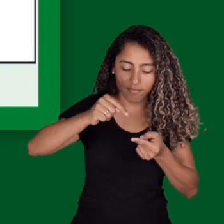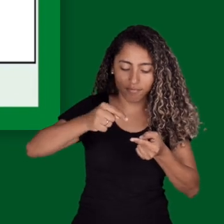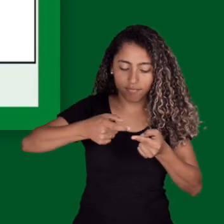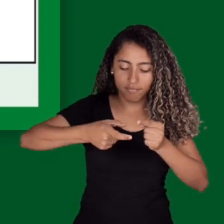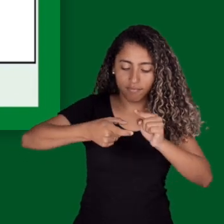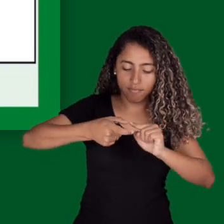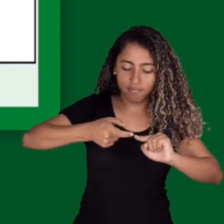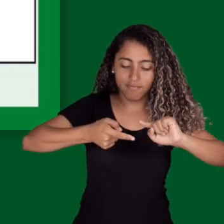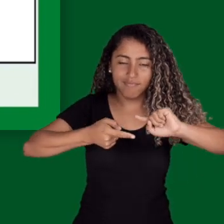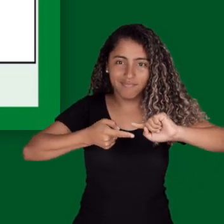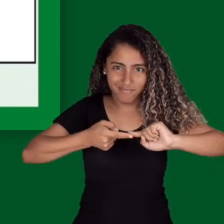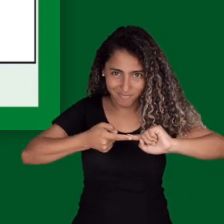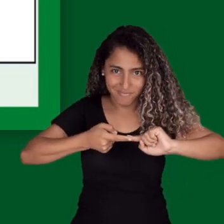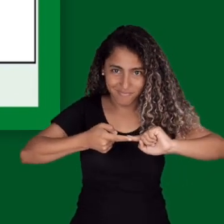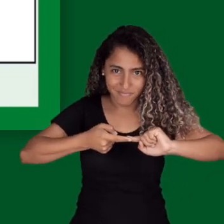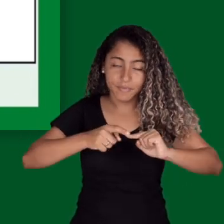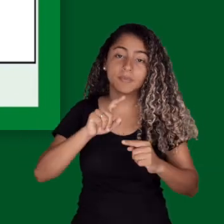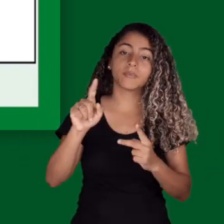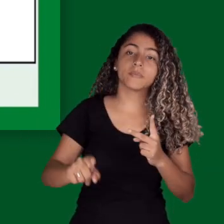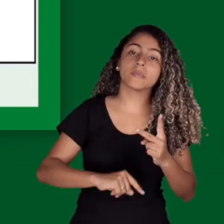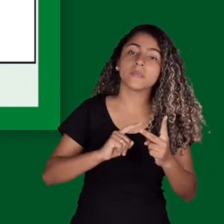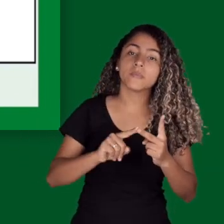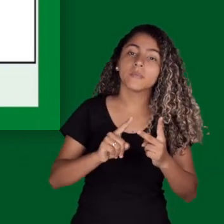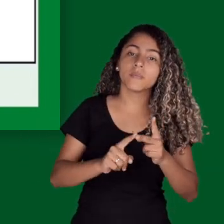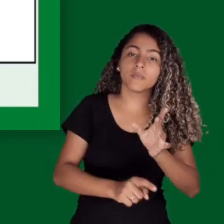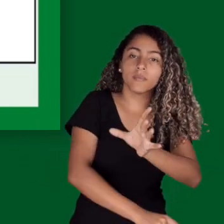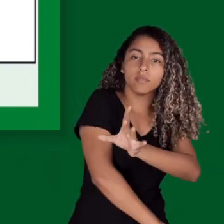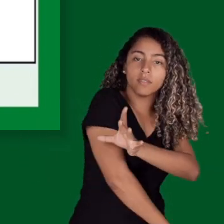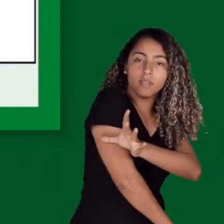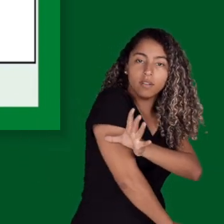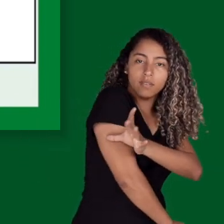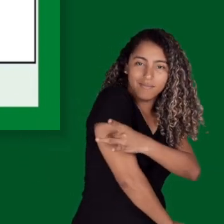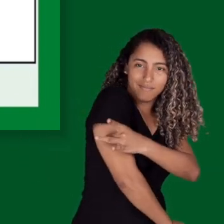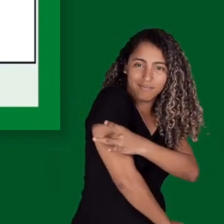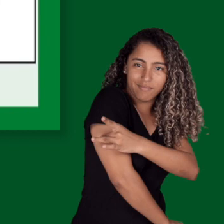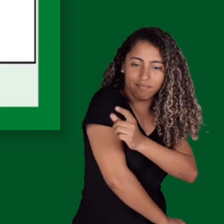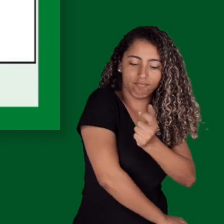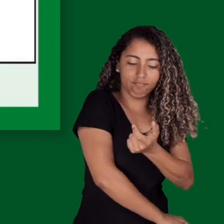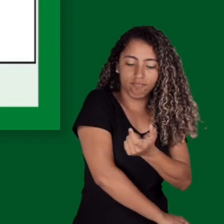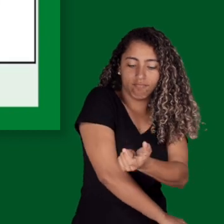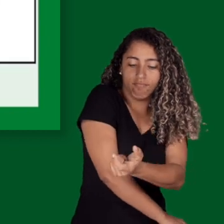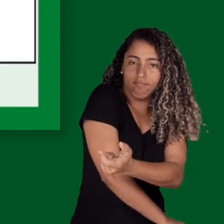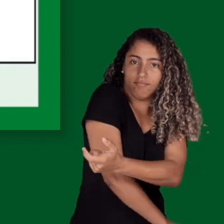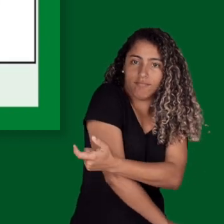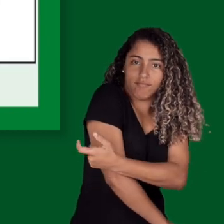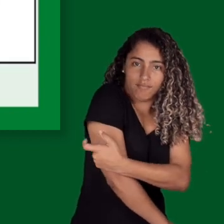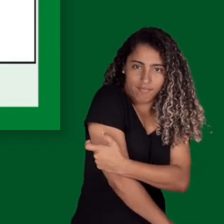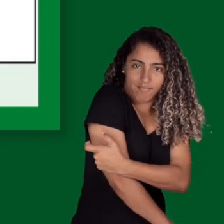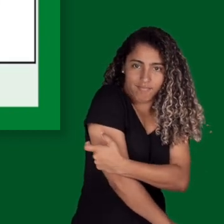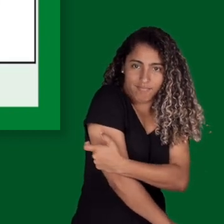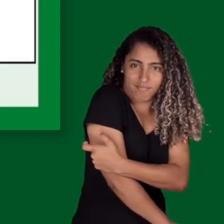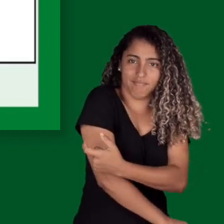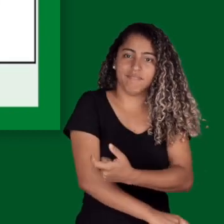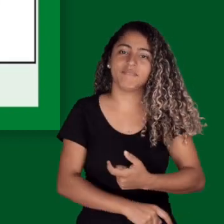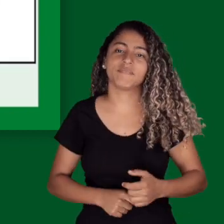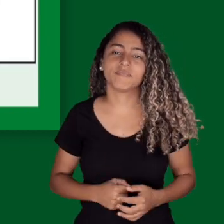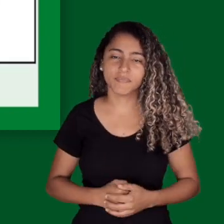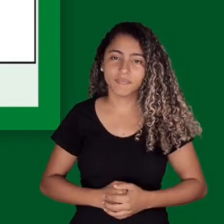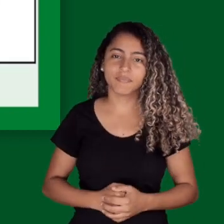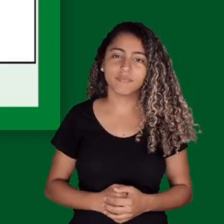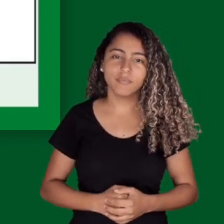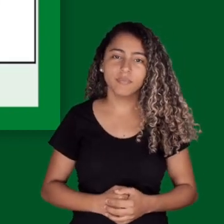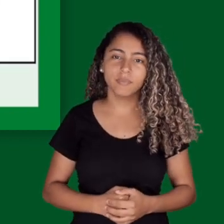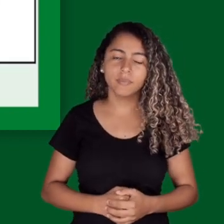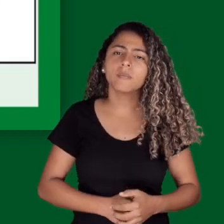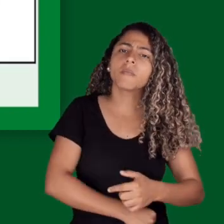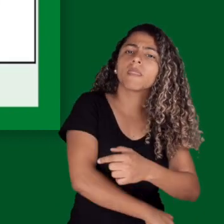a glicose no sangue, que a gente chama de glicemia capilar, e existe a forma dele monitorar a glicose através de um